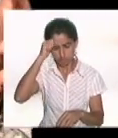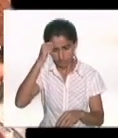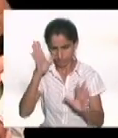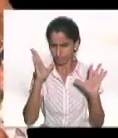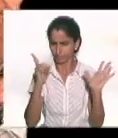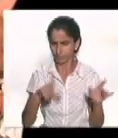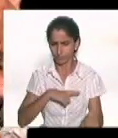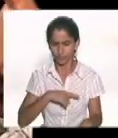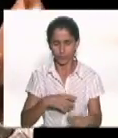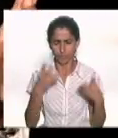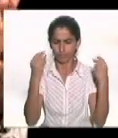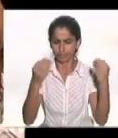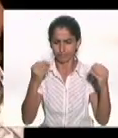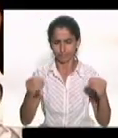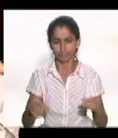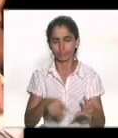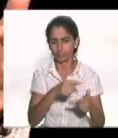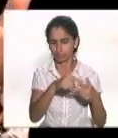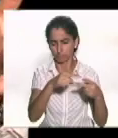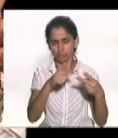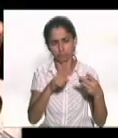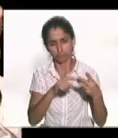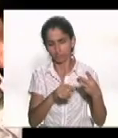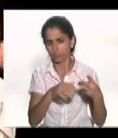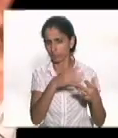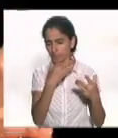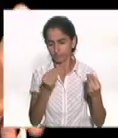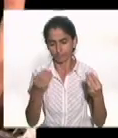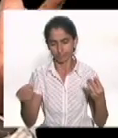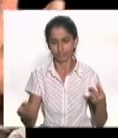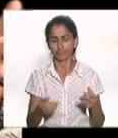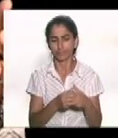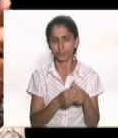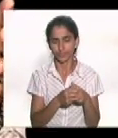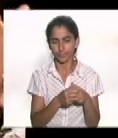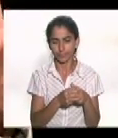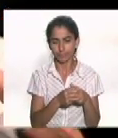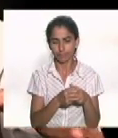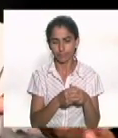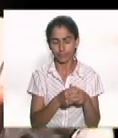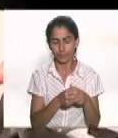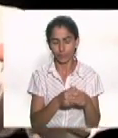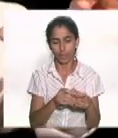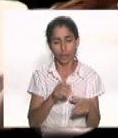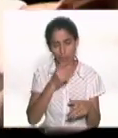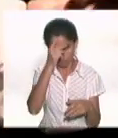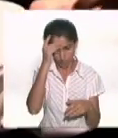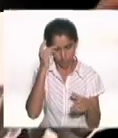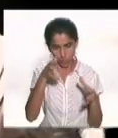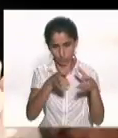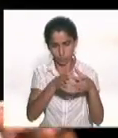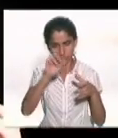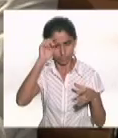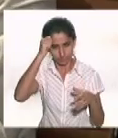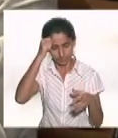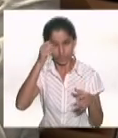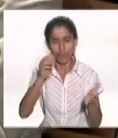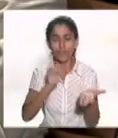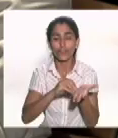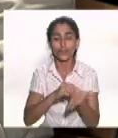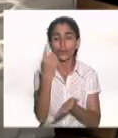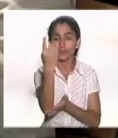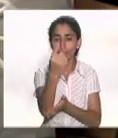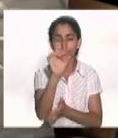área, Funk Santos, Dom Filó, Mr. Paulo Santos. E já estava negrada já. Só faltava o Gerson King